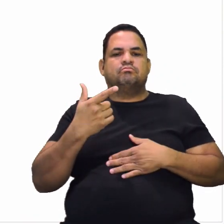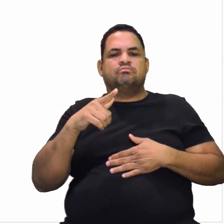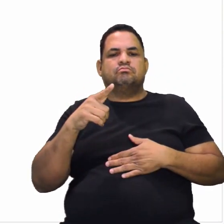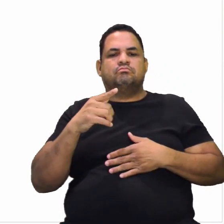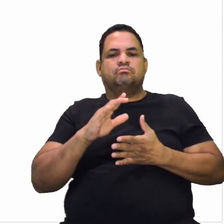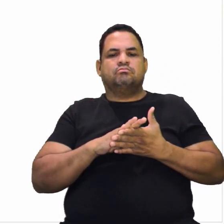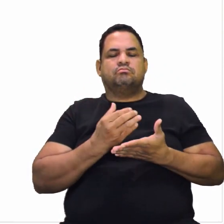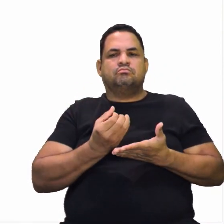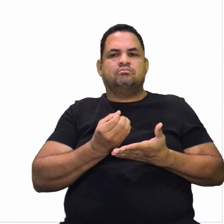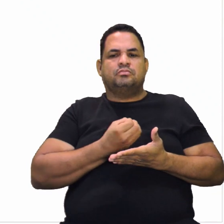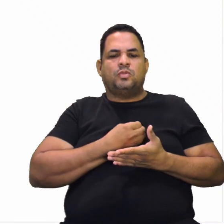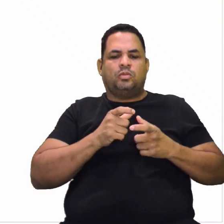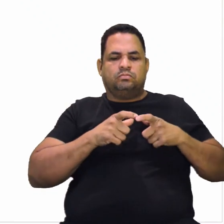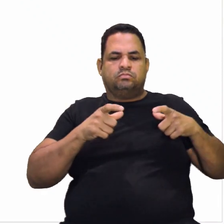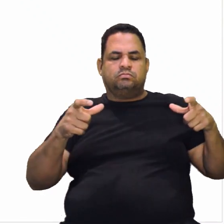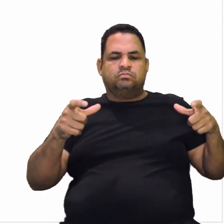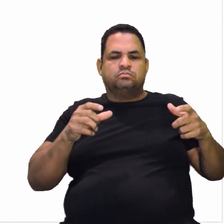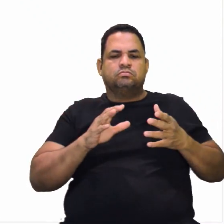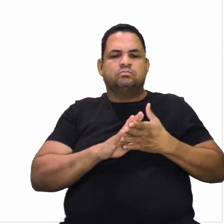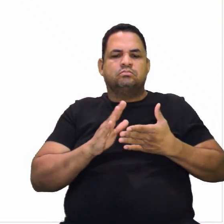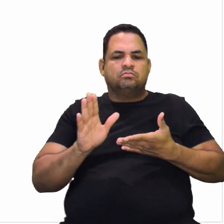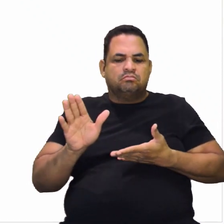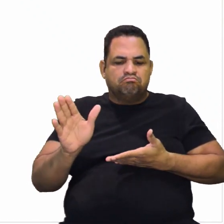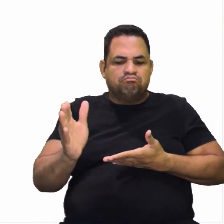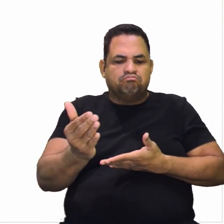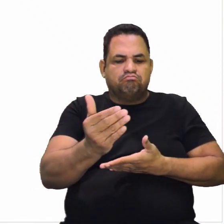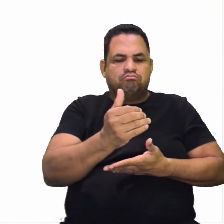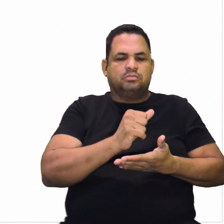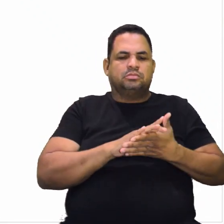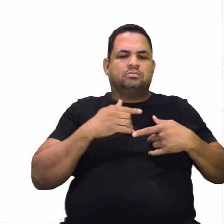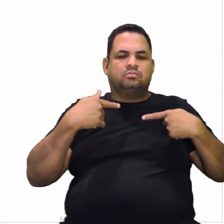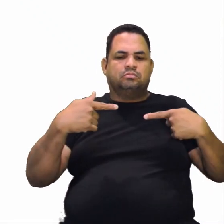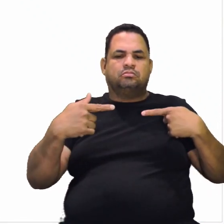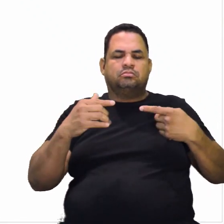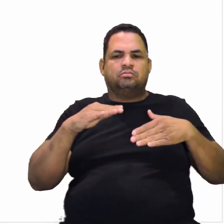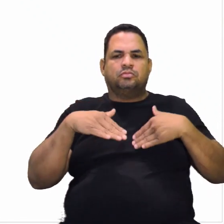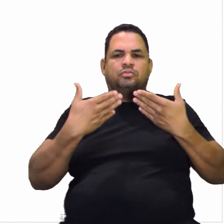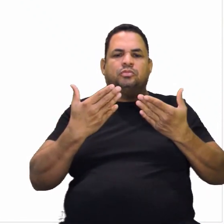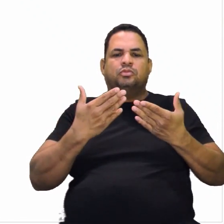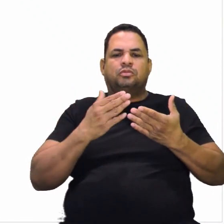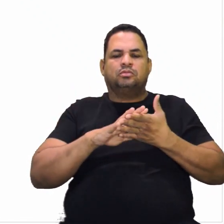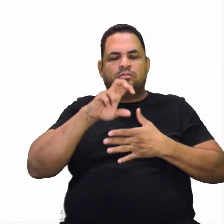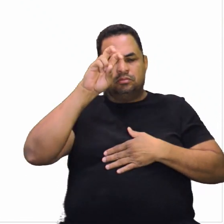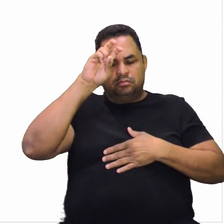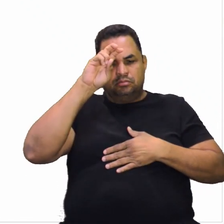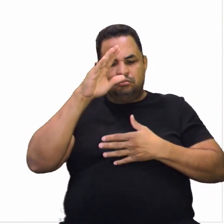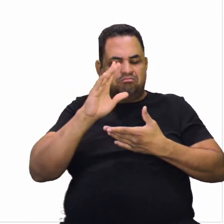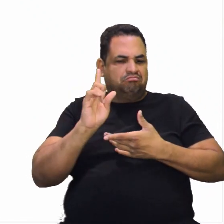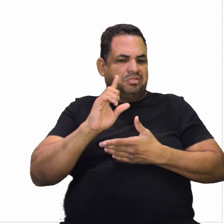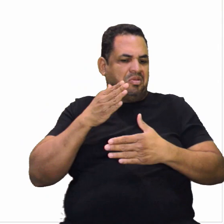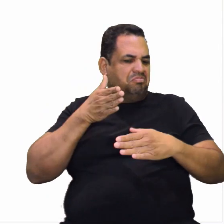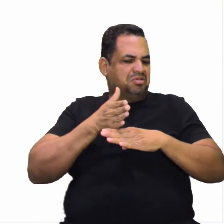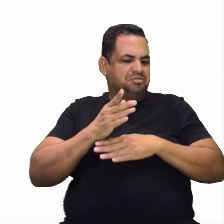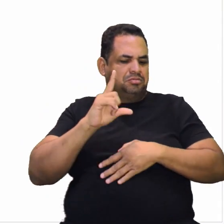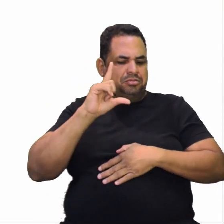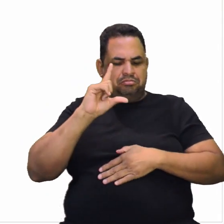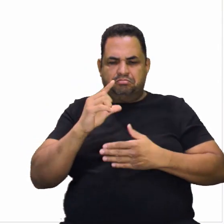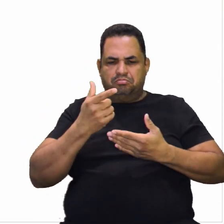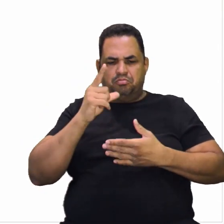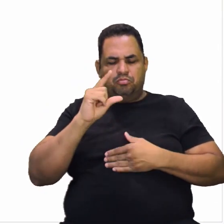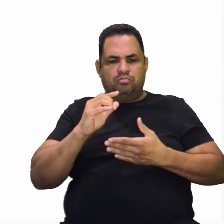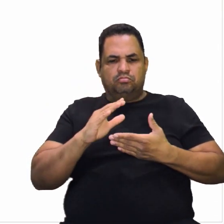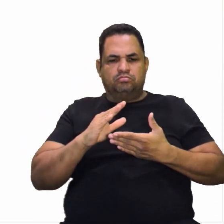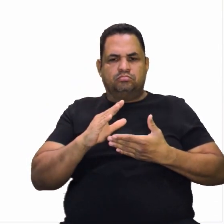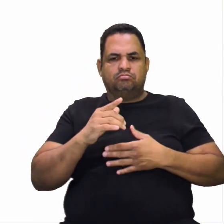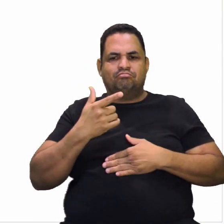grande, mas acredito que os escravos pegavam como escravo de guerra, mas como quase os egípcios não participavam de guerra, eles